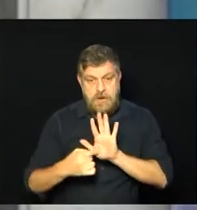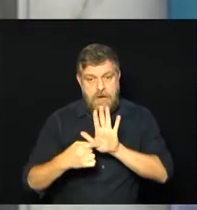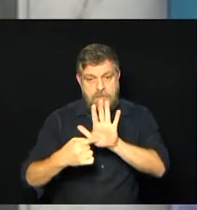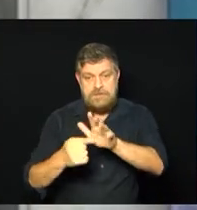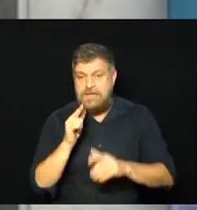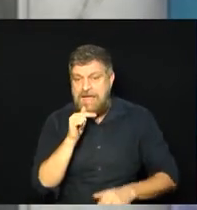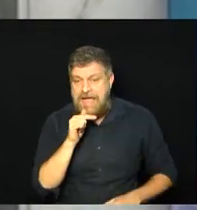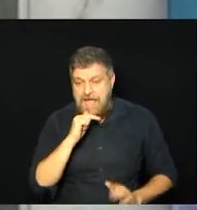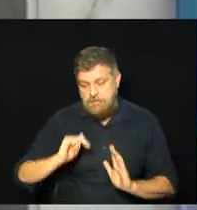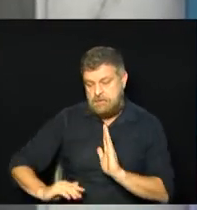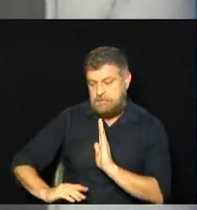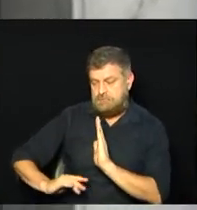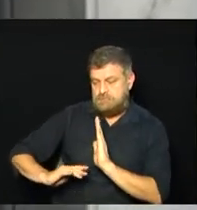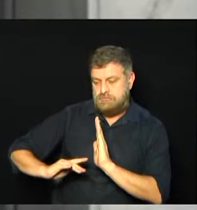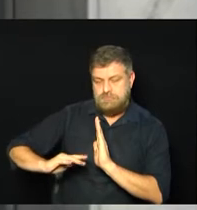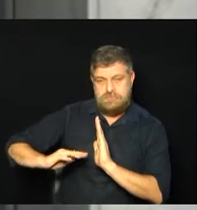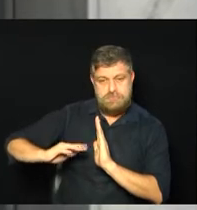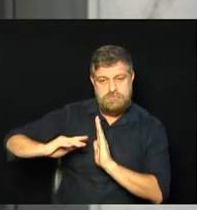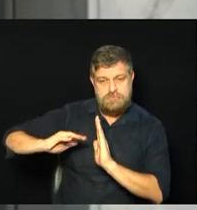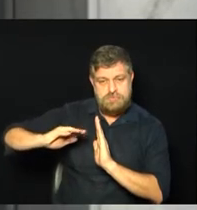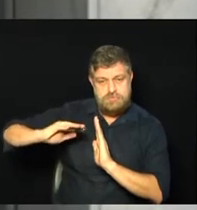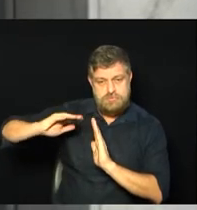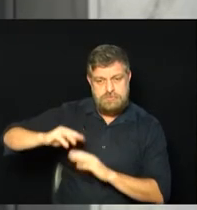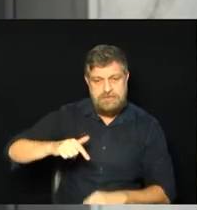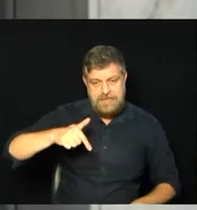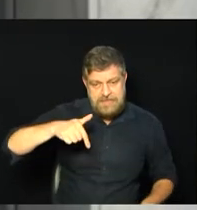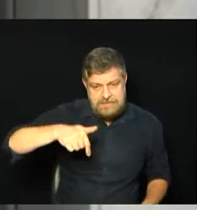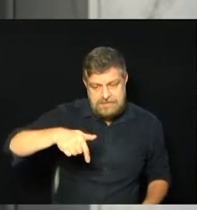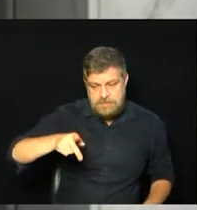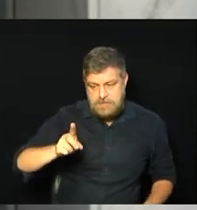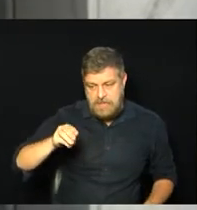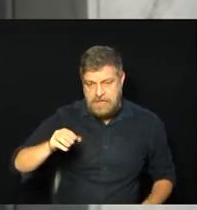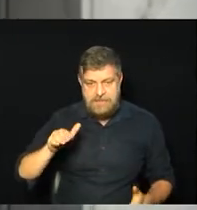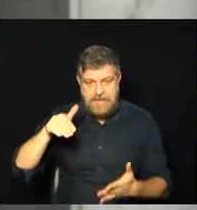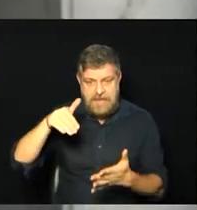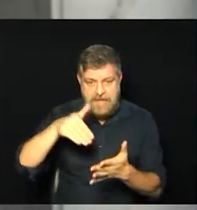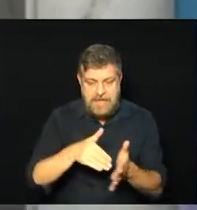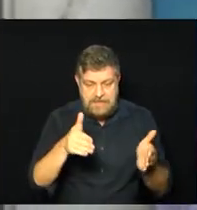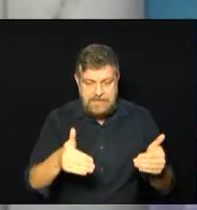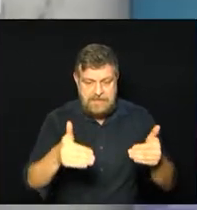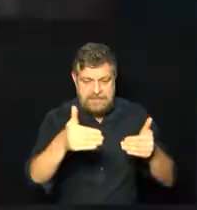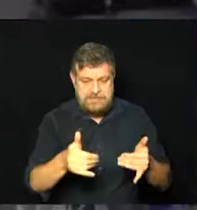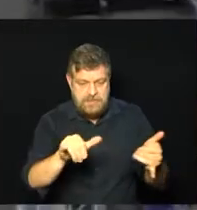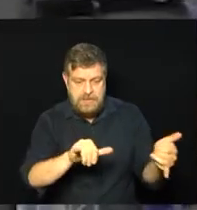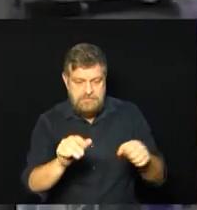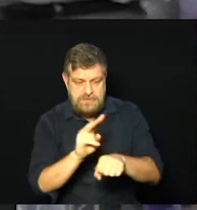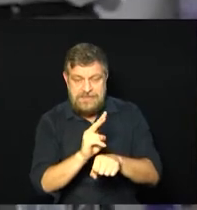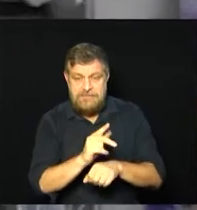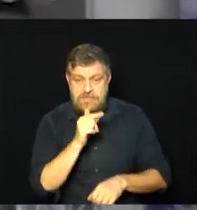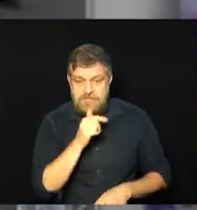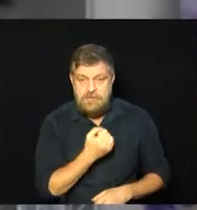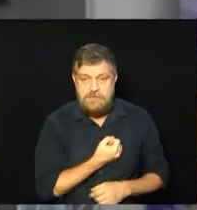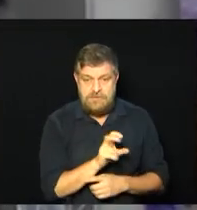da represa numa extensão de 7 quilômetros, até a própria ETA, que a gente está chamando de ETA 5. E essa